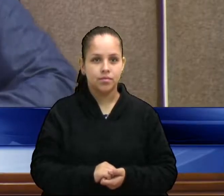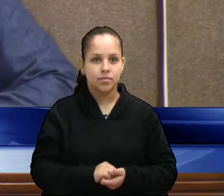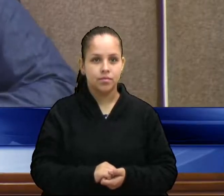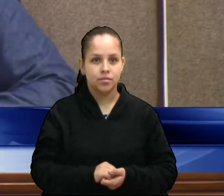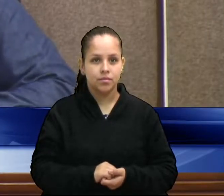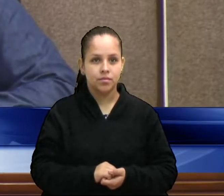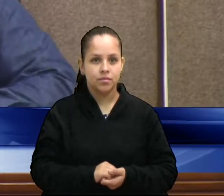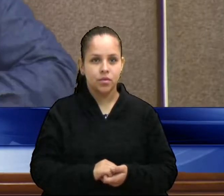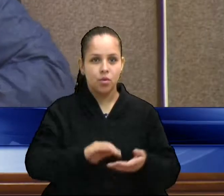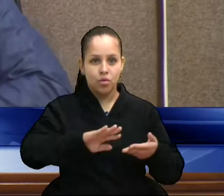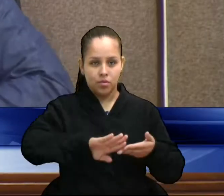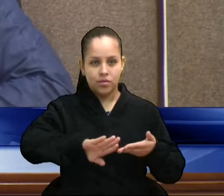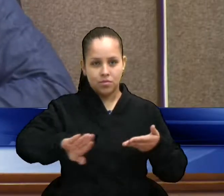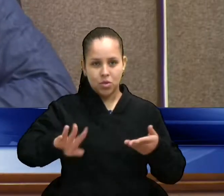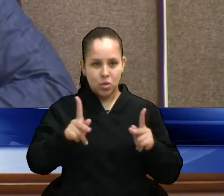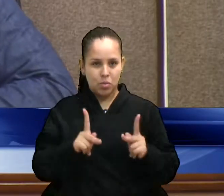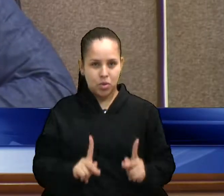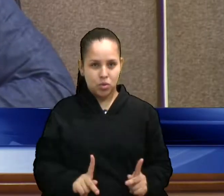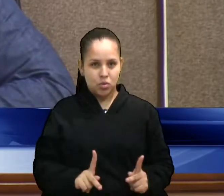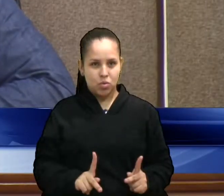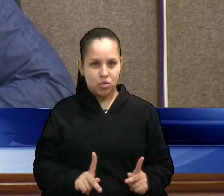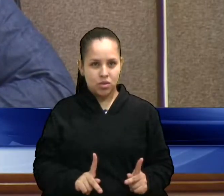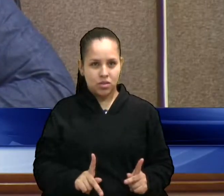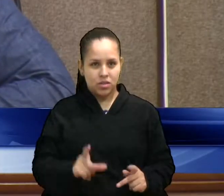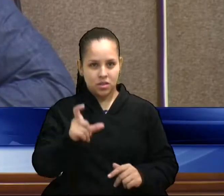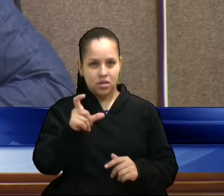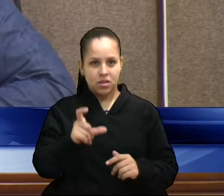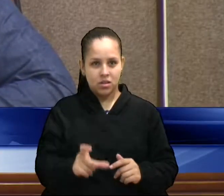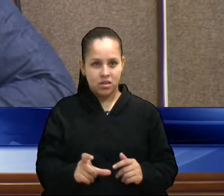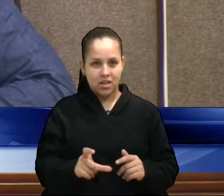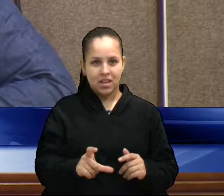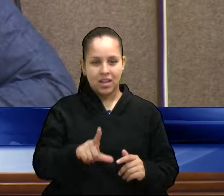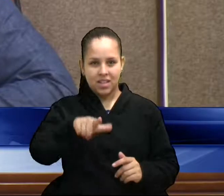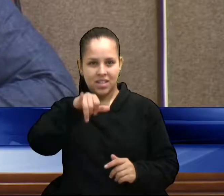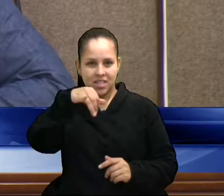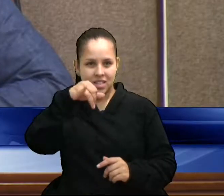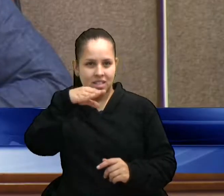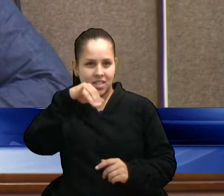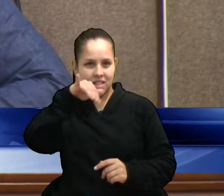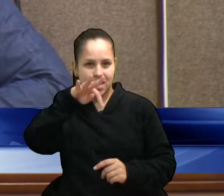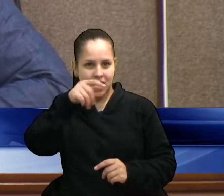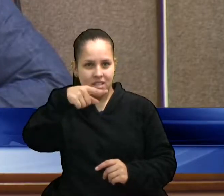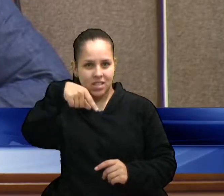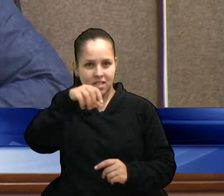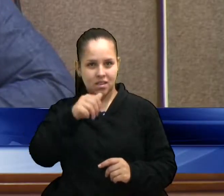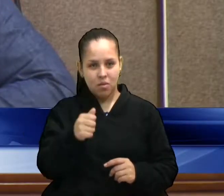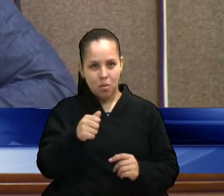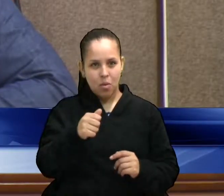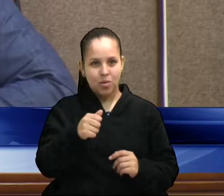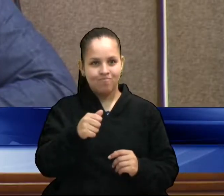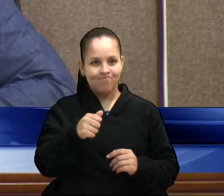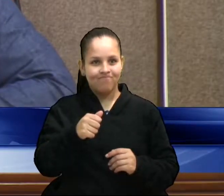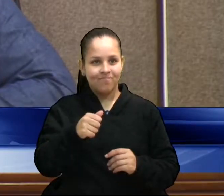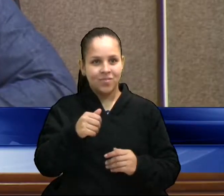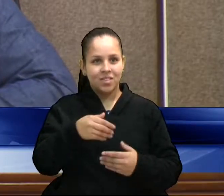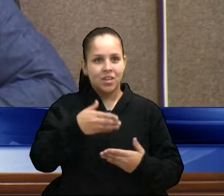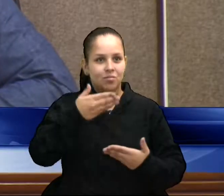O afastamento de pessoas físicas da licitação compromete e restringe o caráter competitivo